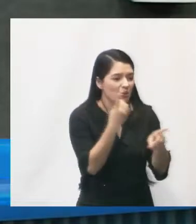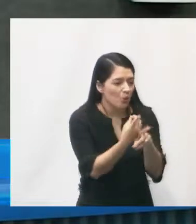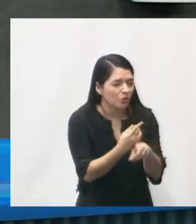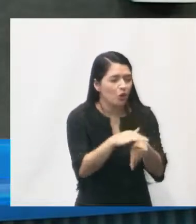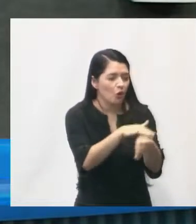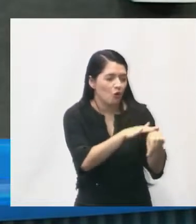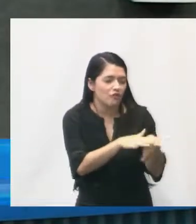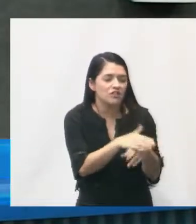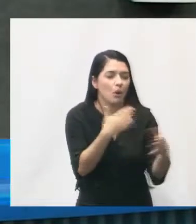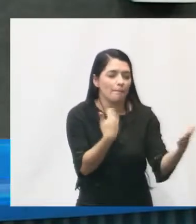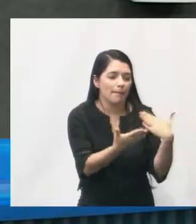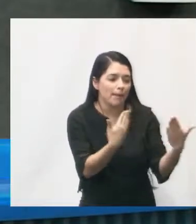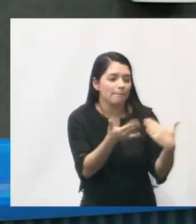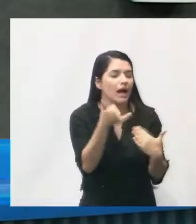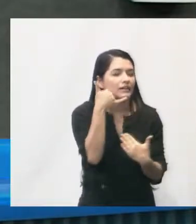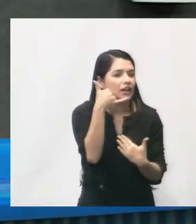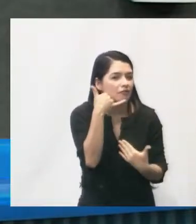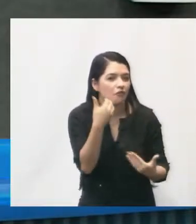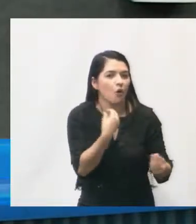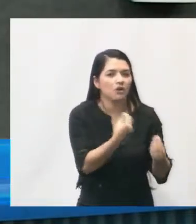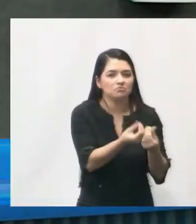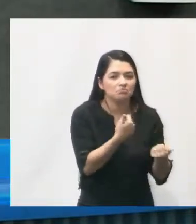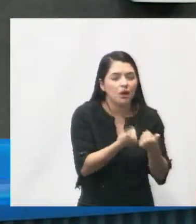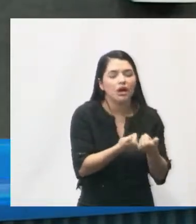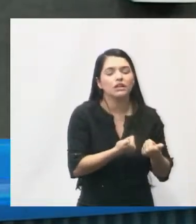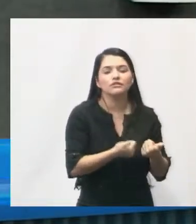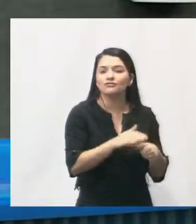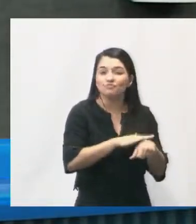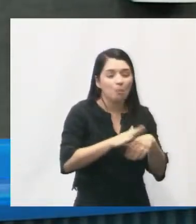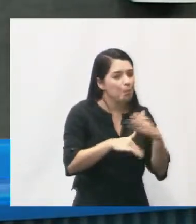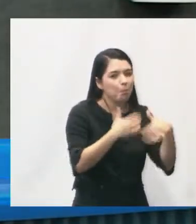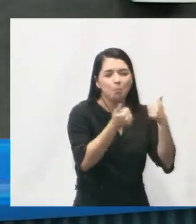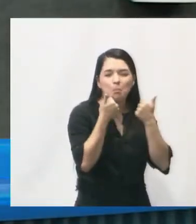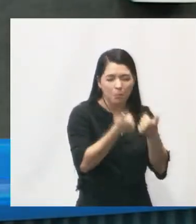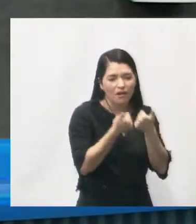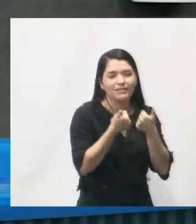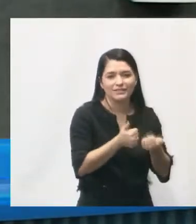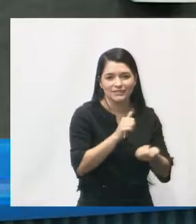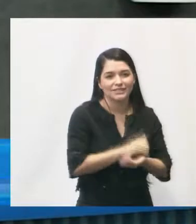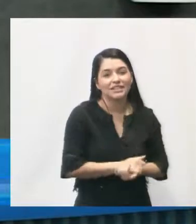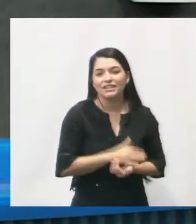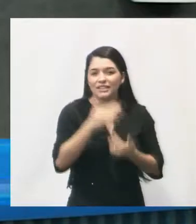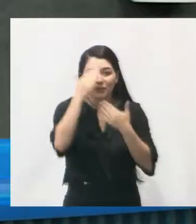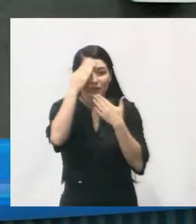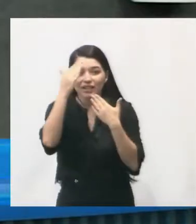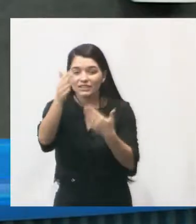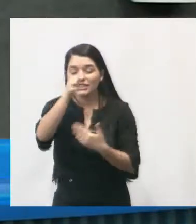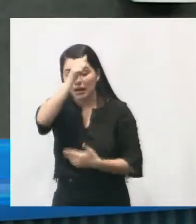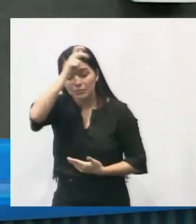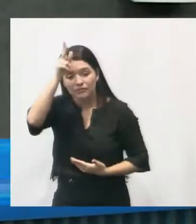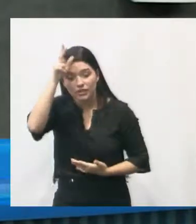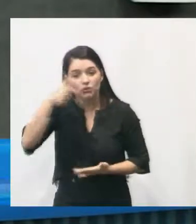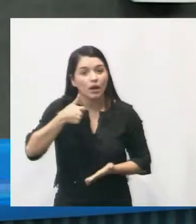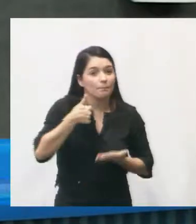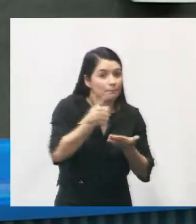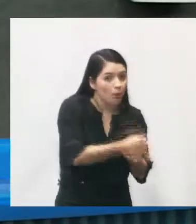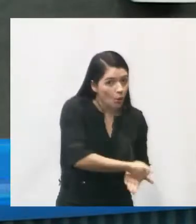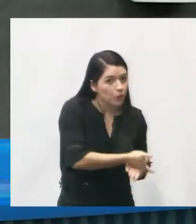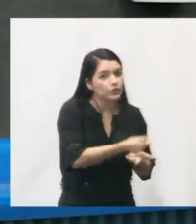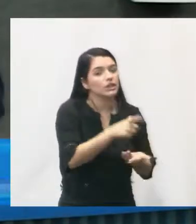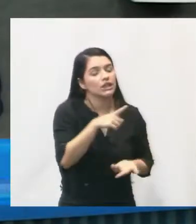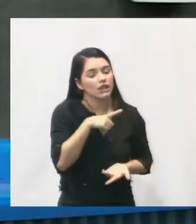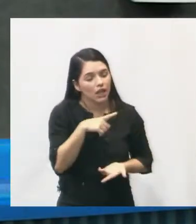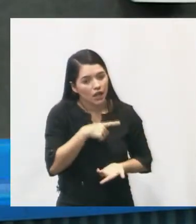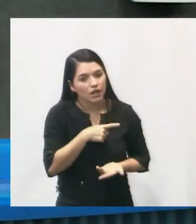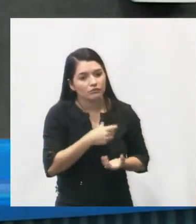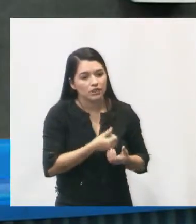trocar telefone. E foi um sucesso. Então, quero aqui agradecer a Prefeitura de Vitória pelo apoio, né? Nos cedeu o